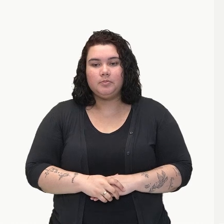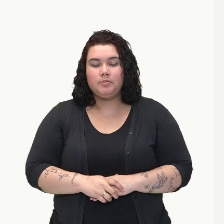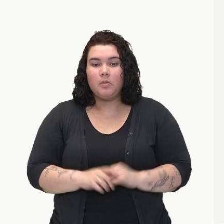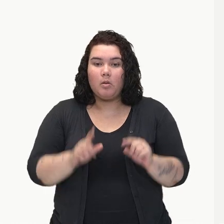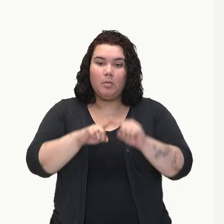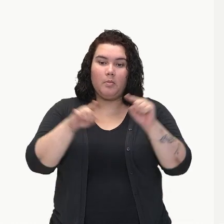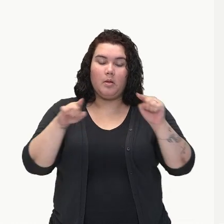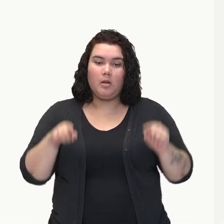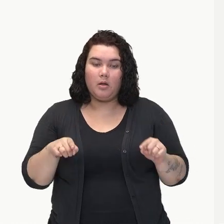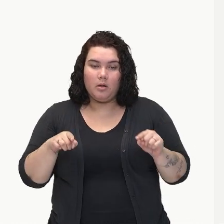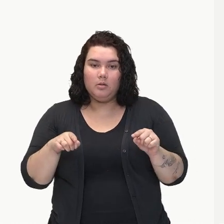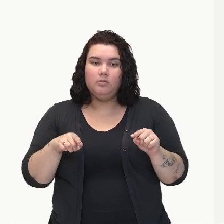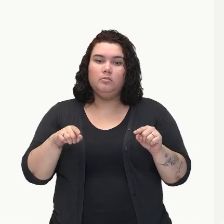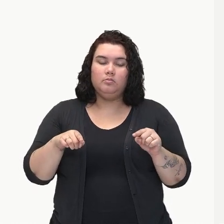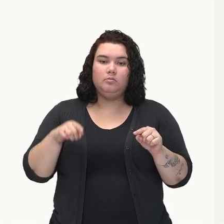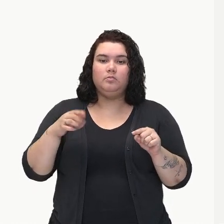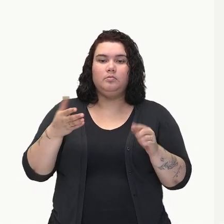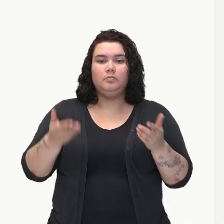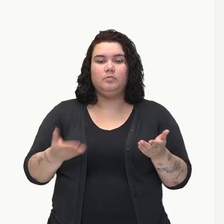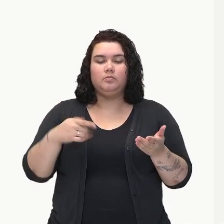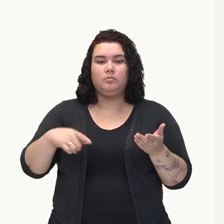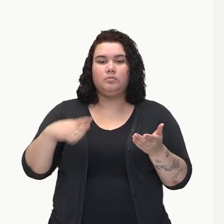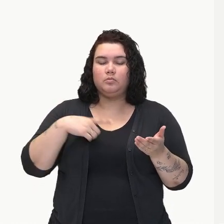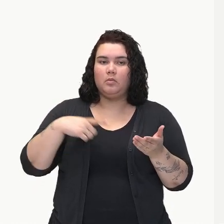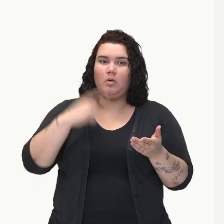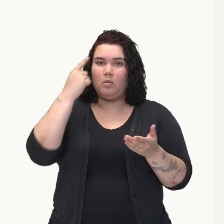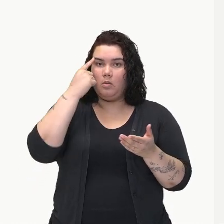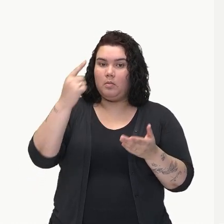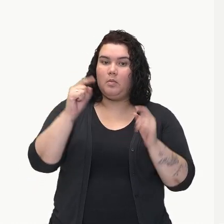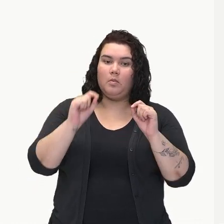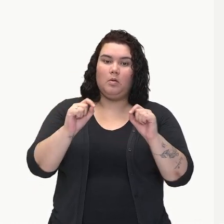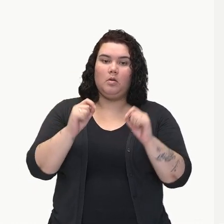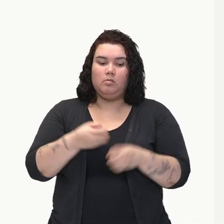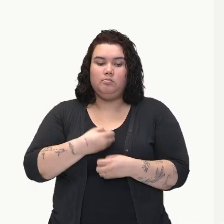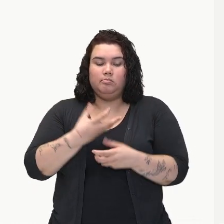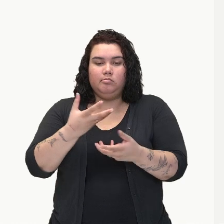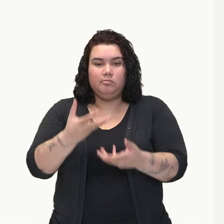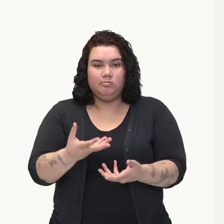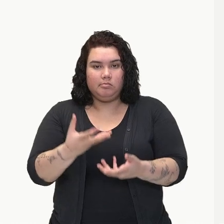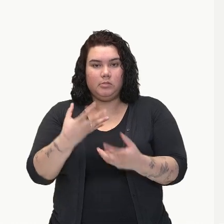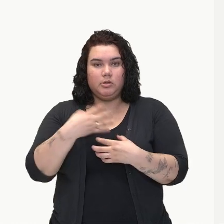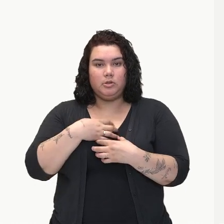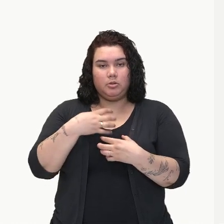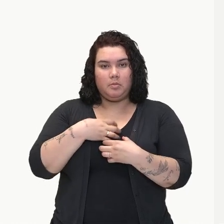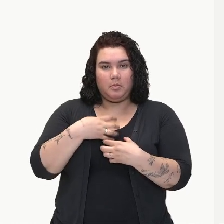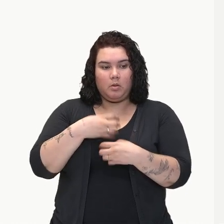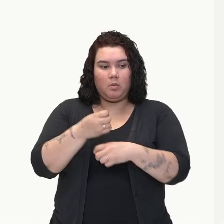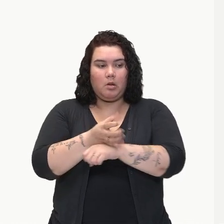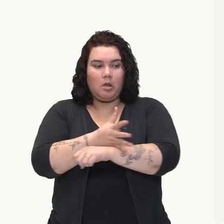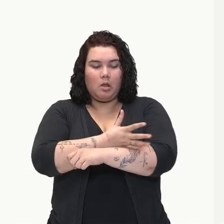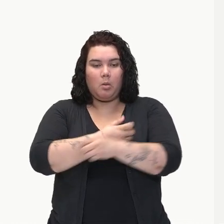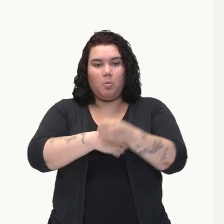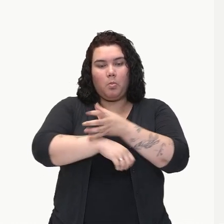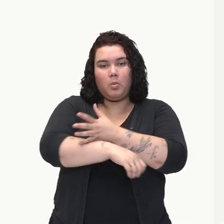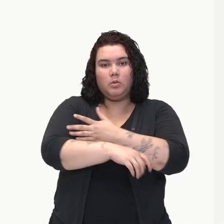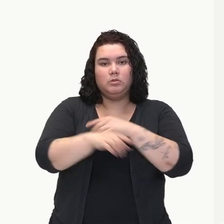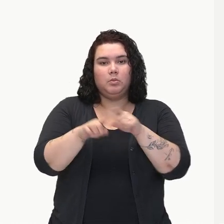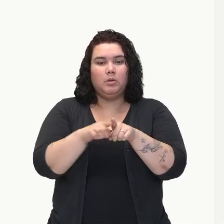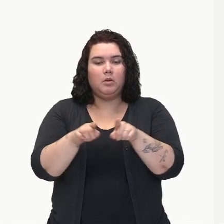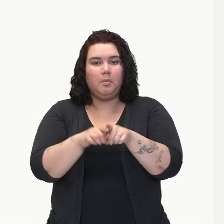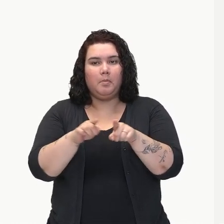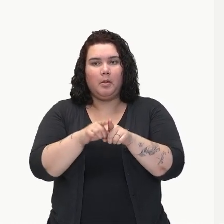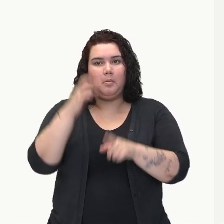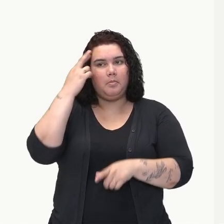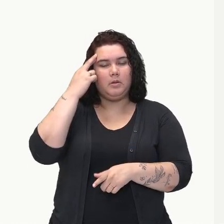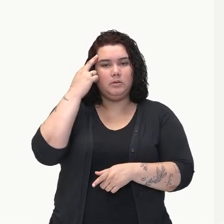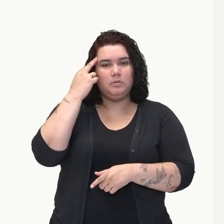Mas ele, num primeiro momento, tem essa ideia de expressar sentimentos, essas emoções e pensamentos de quem